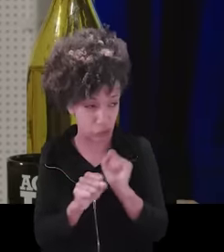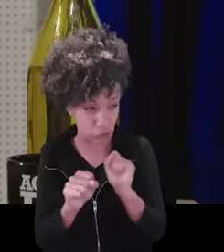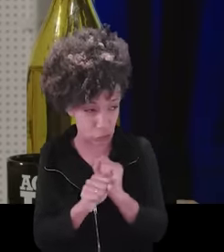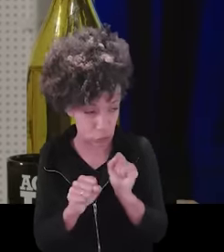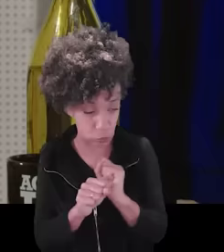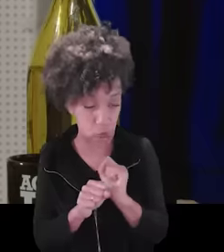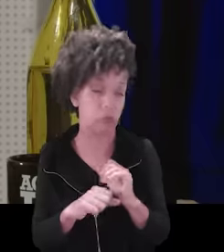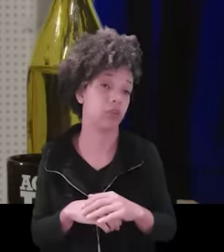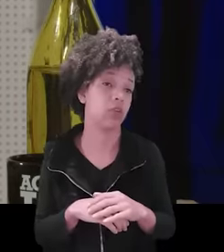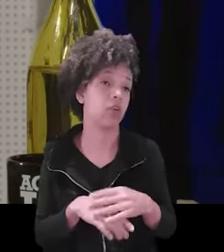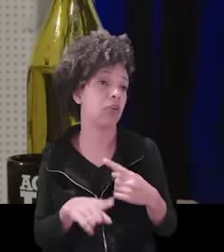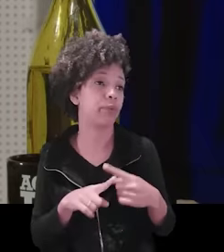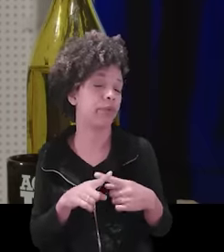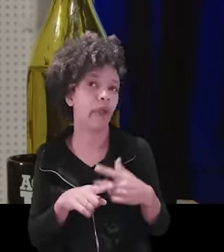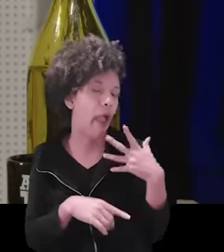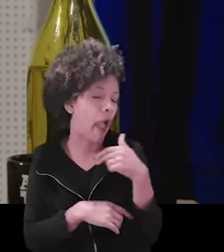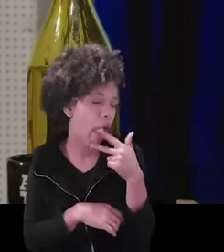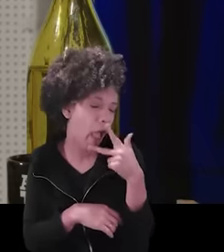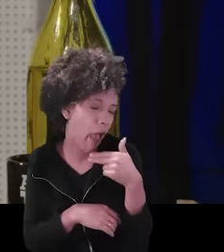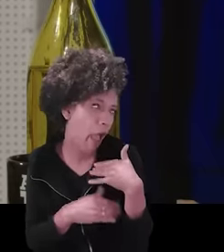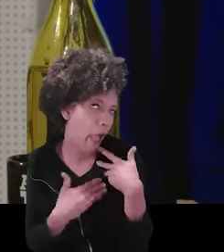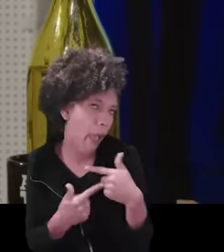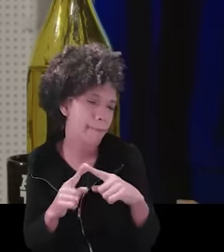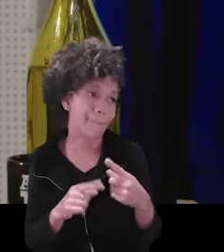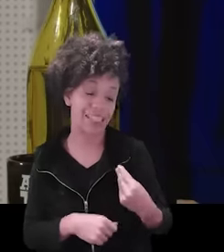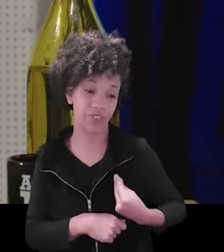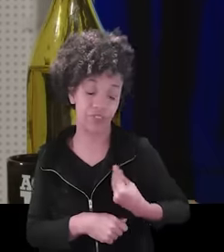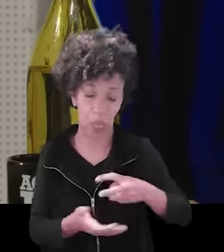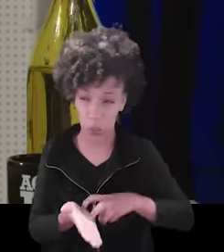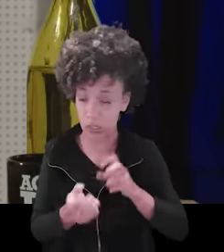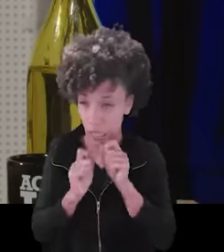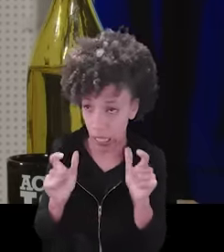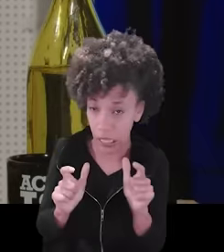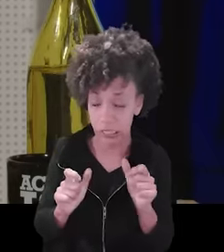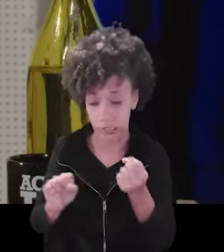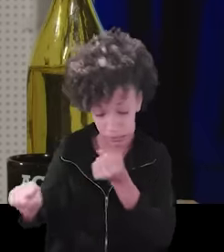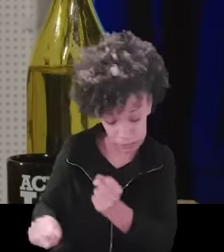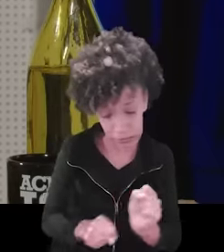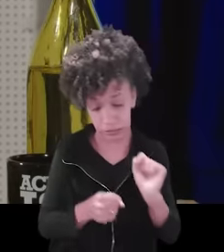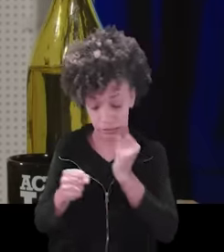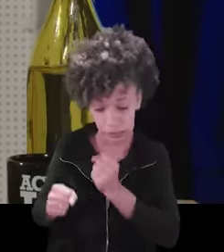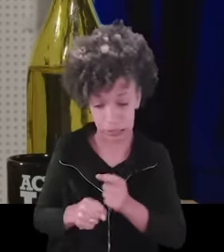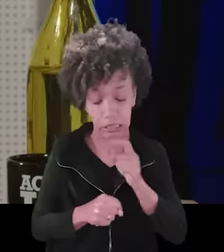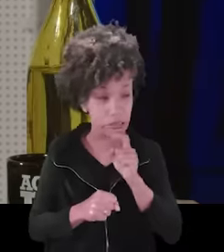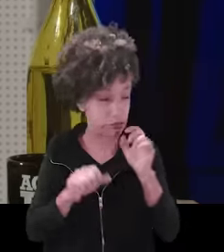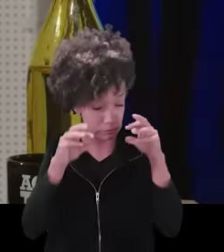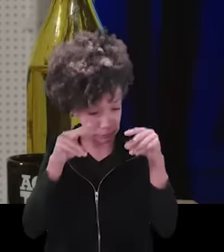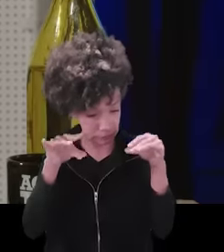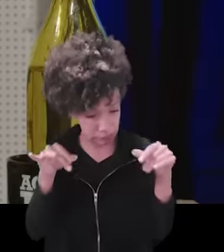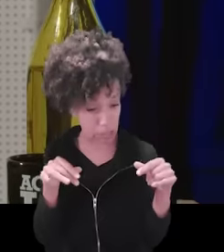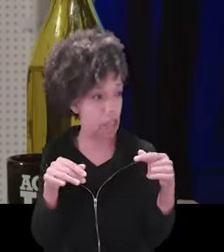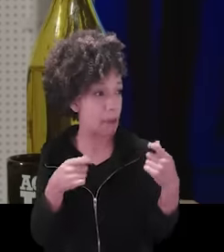difícil né não é só aquilo que a gente já tá linda tudo branquinho mas viver acordar todo dia ter que tirar neve é